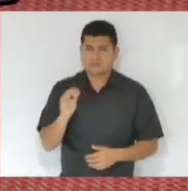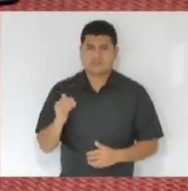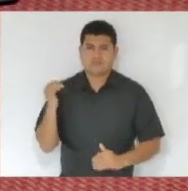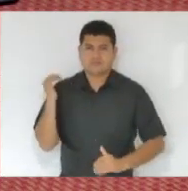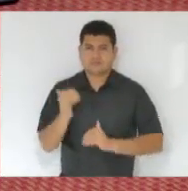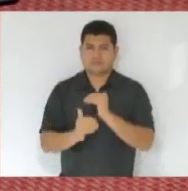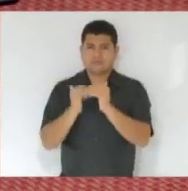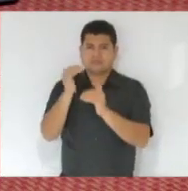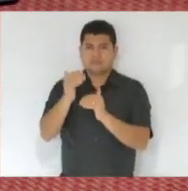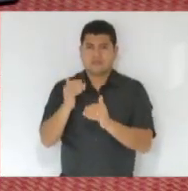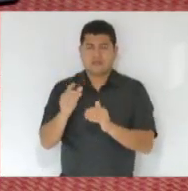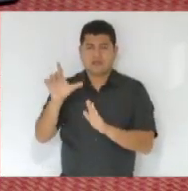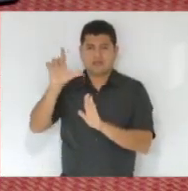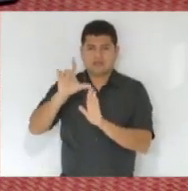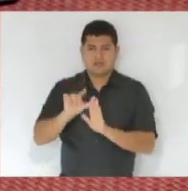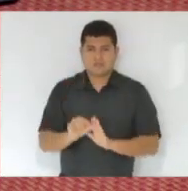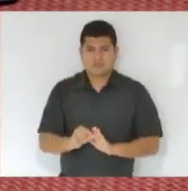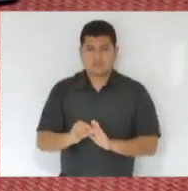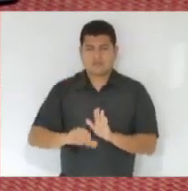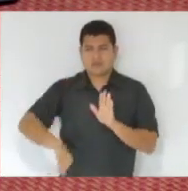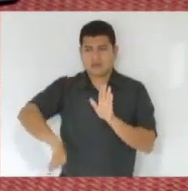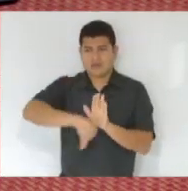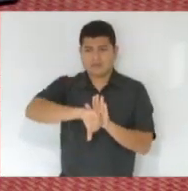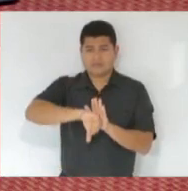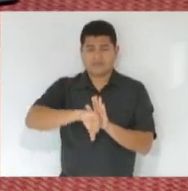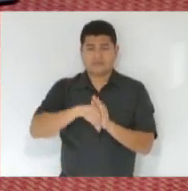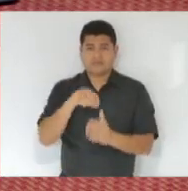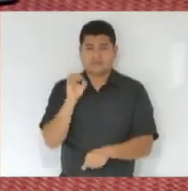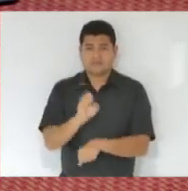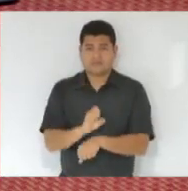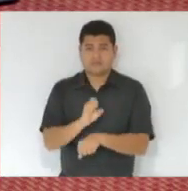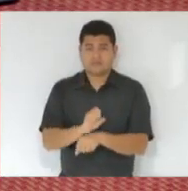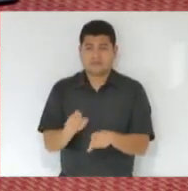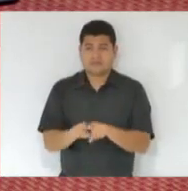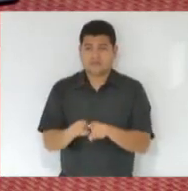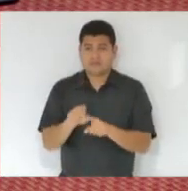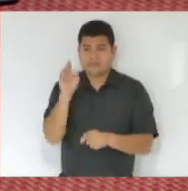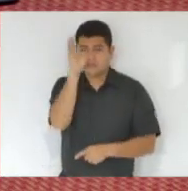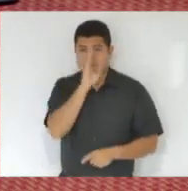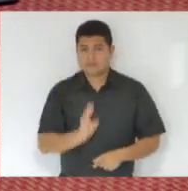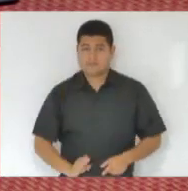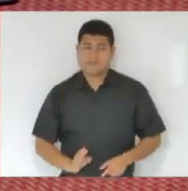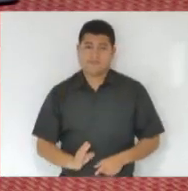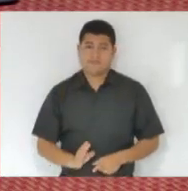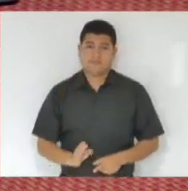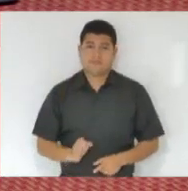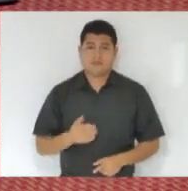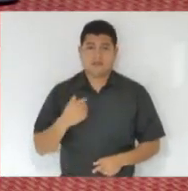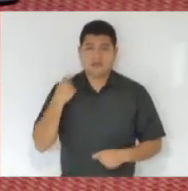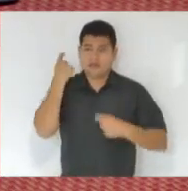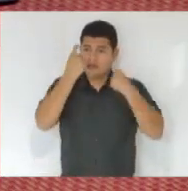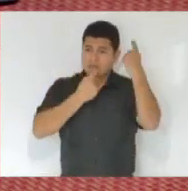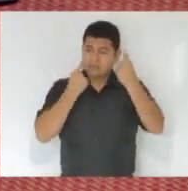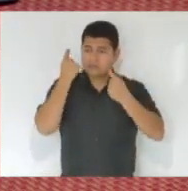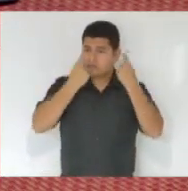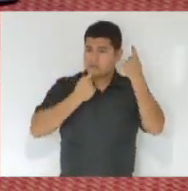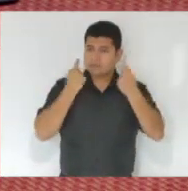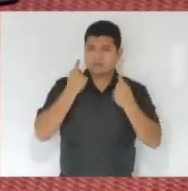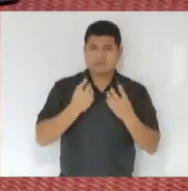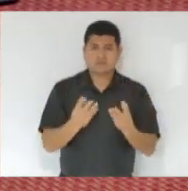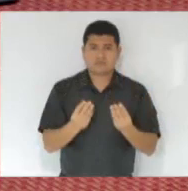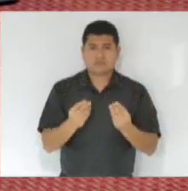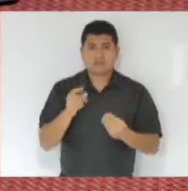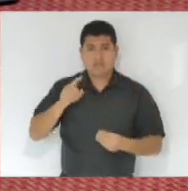dos menores índices de criminalidade do Estado e do Brasil. E uma das coisas que preocupava e preocupa é